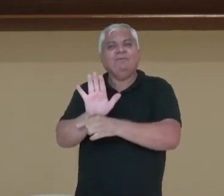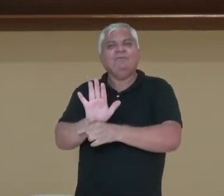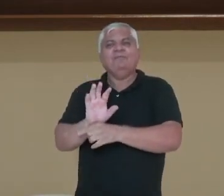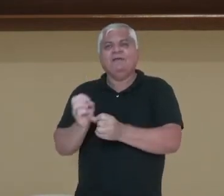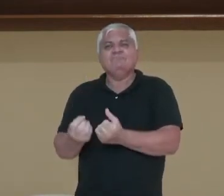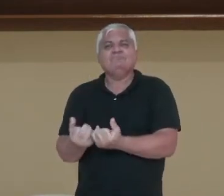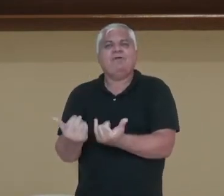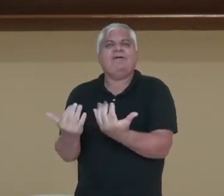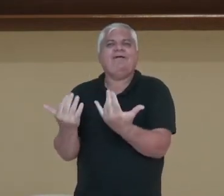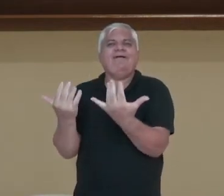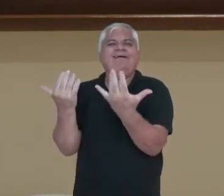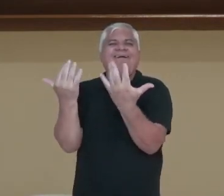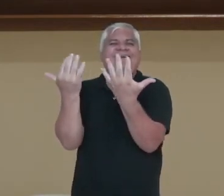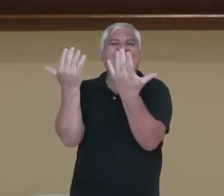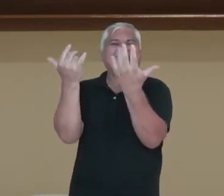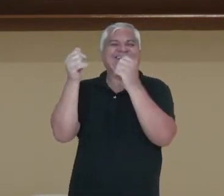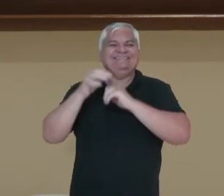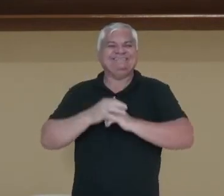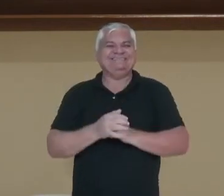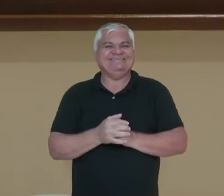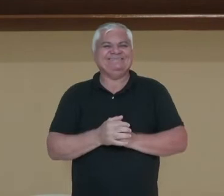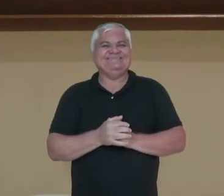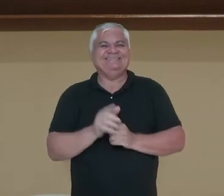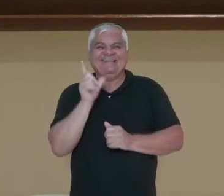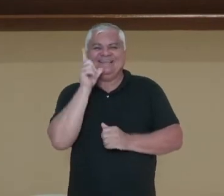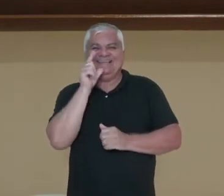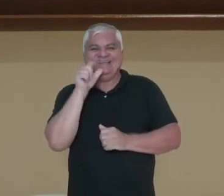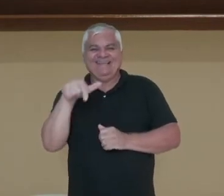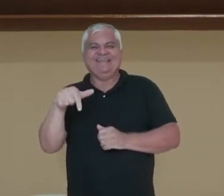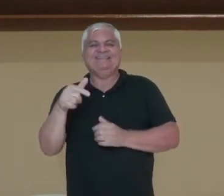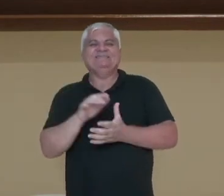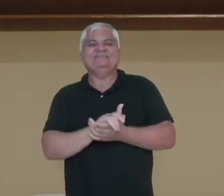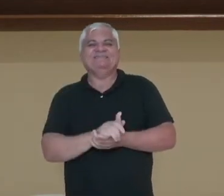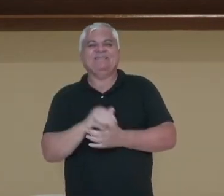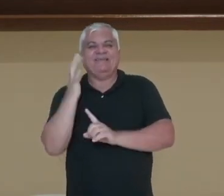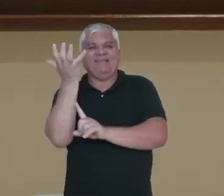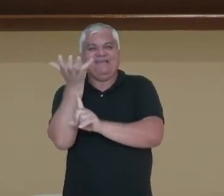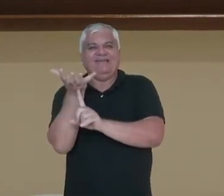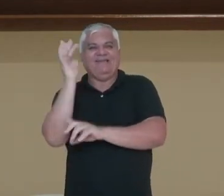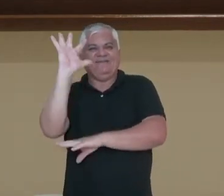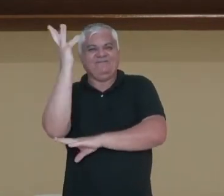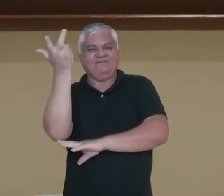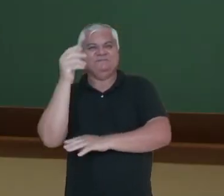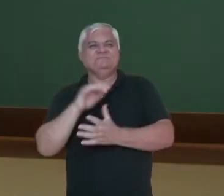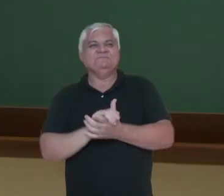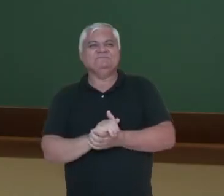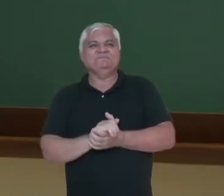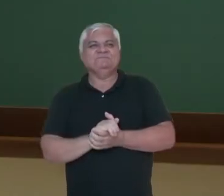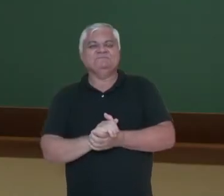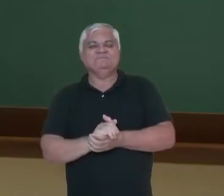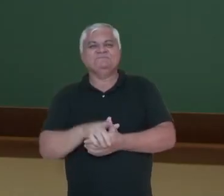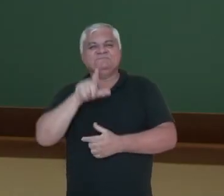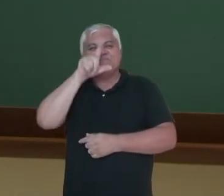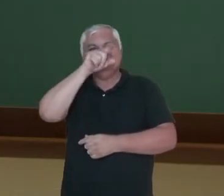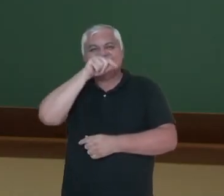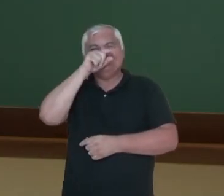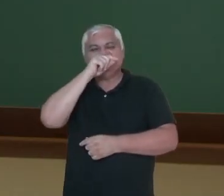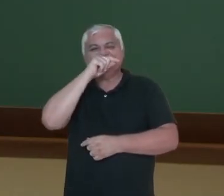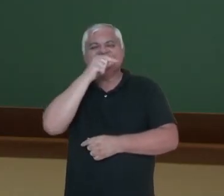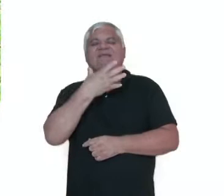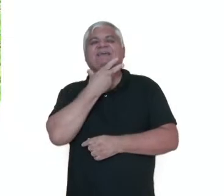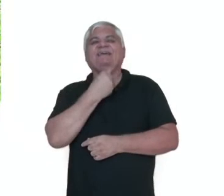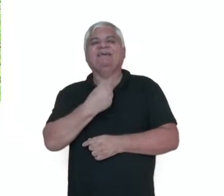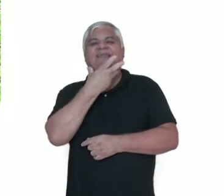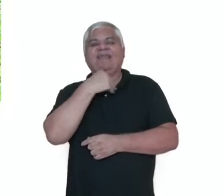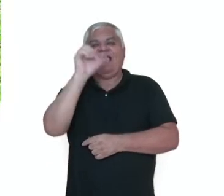sem querer, querendo, com a dispersão da árvore, desculpa, tá? Então, aqui a gente tem a gralha